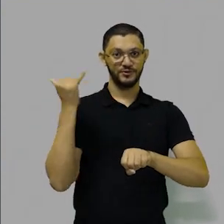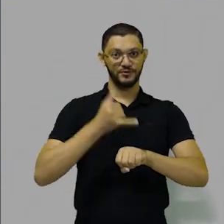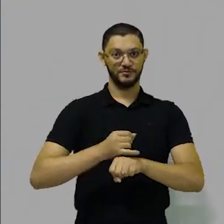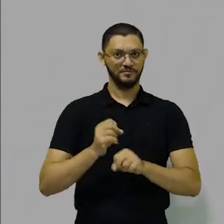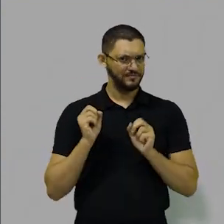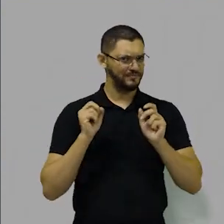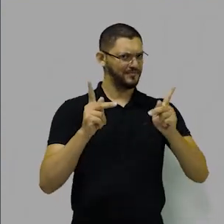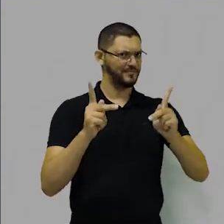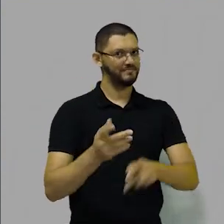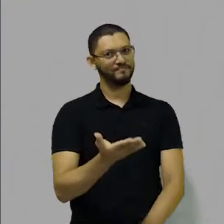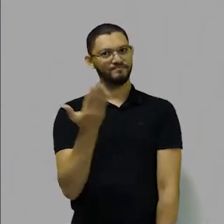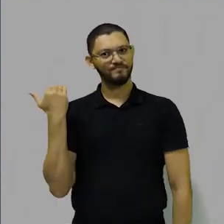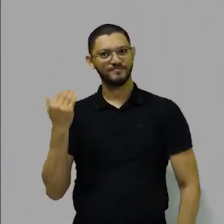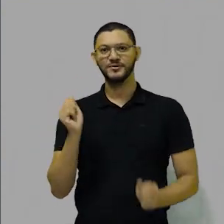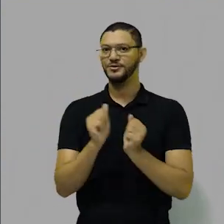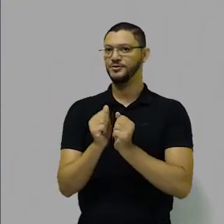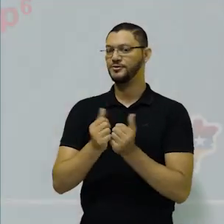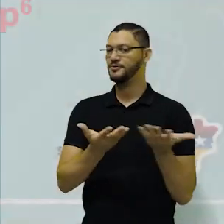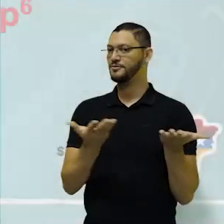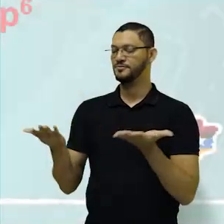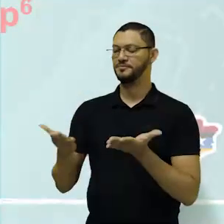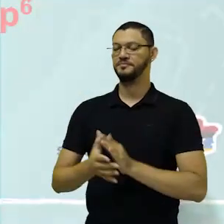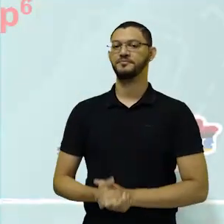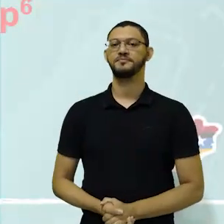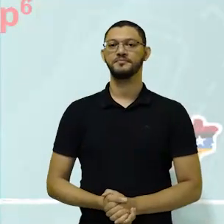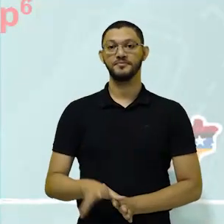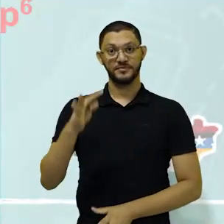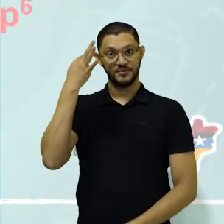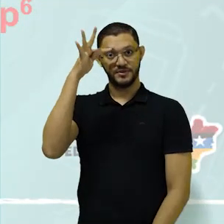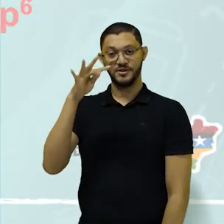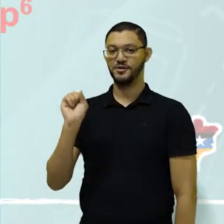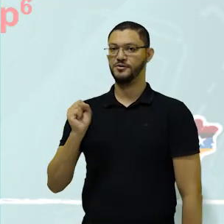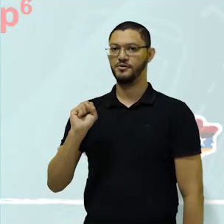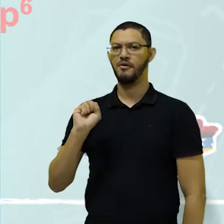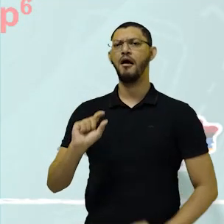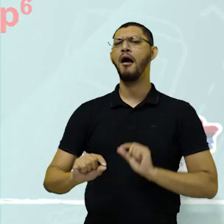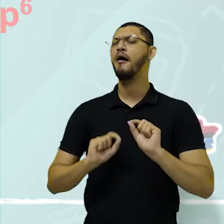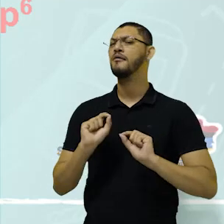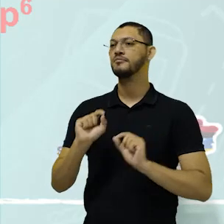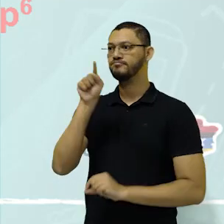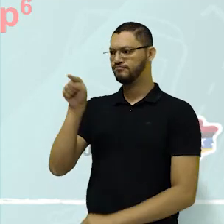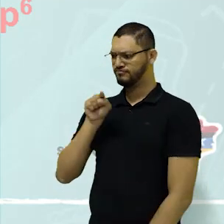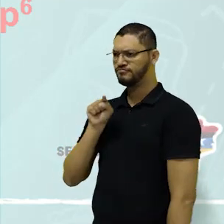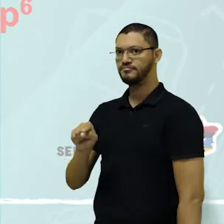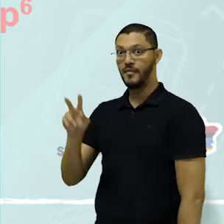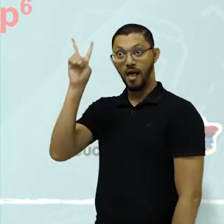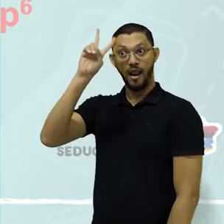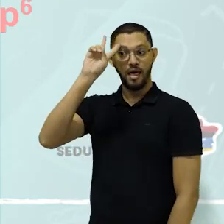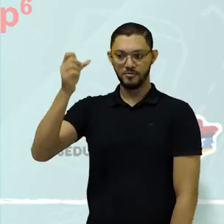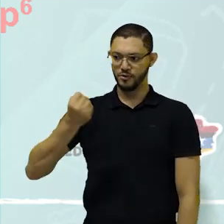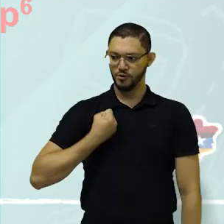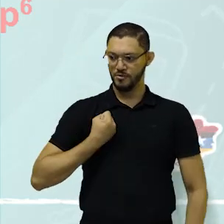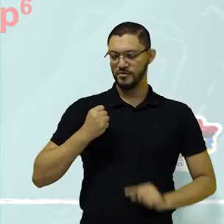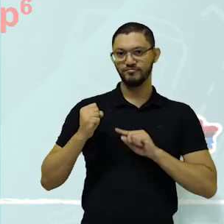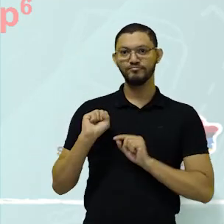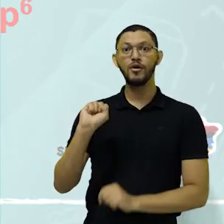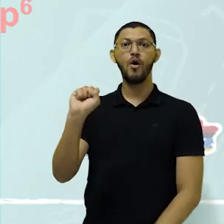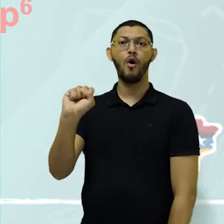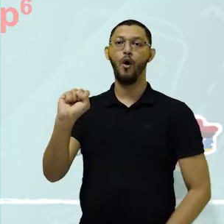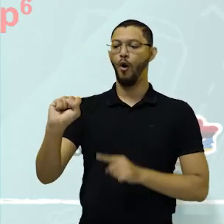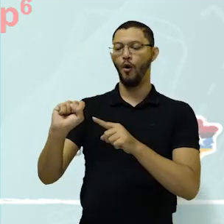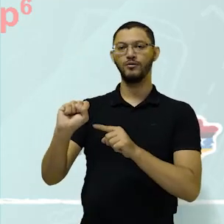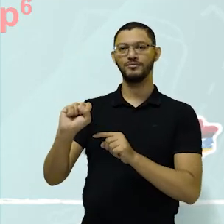de bola? Acompanhe aqui comigo, turma. Então, a teoria do octeto. O octeto, já lembra o número, 8. Então,